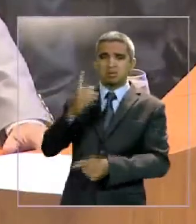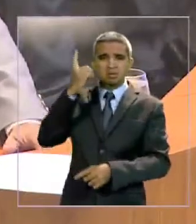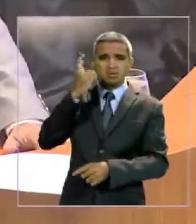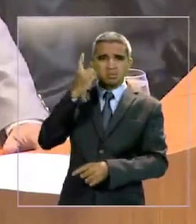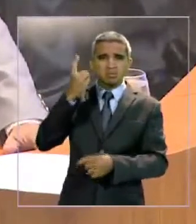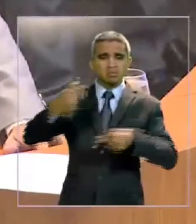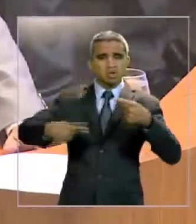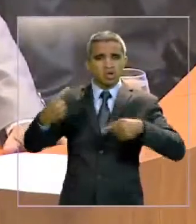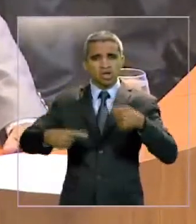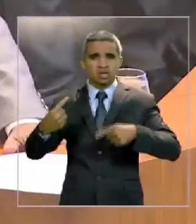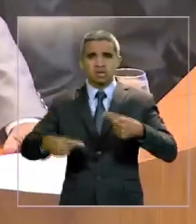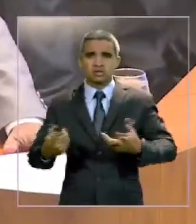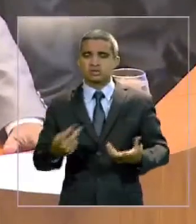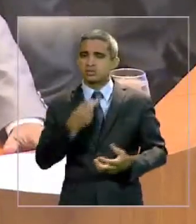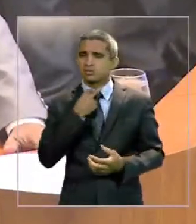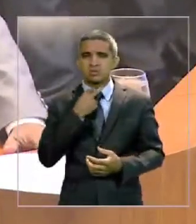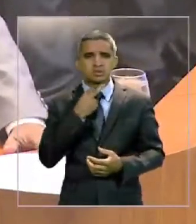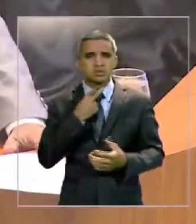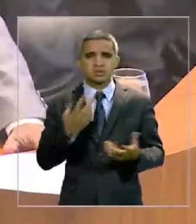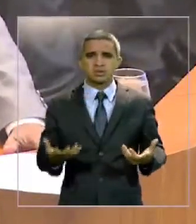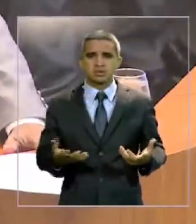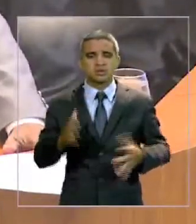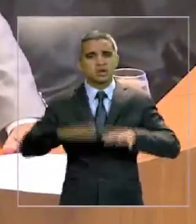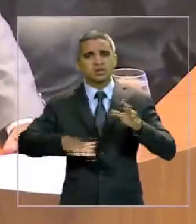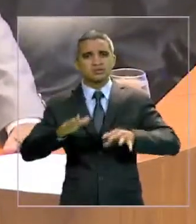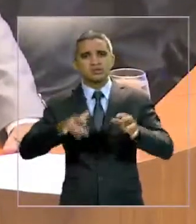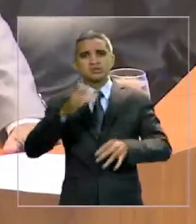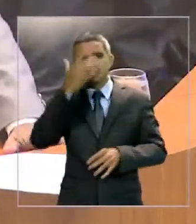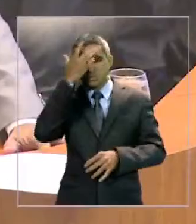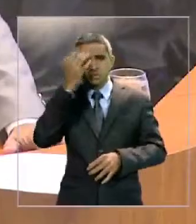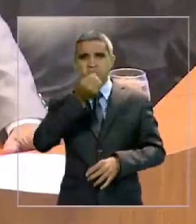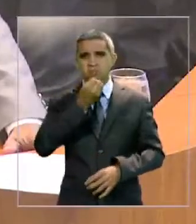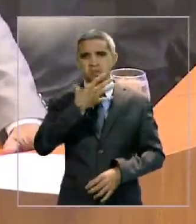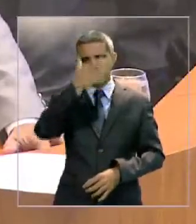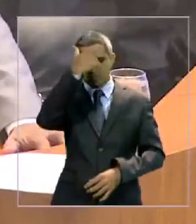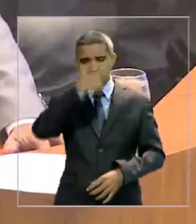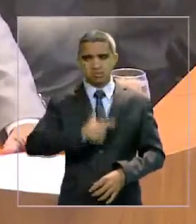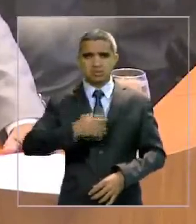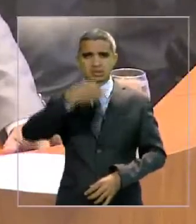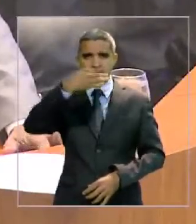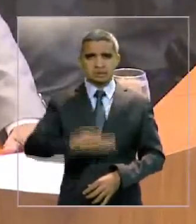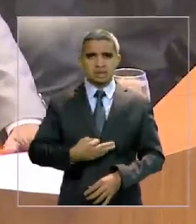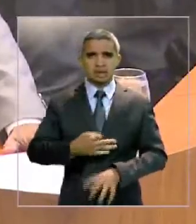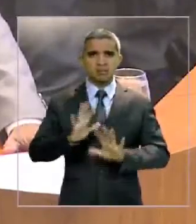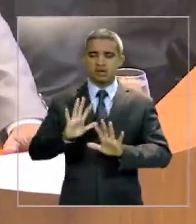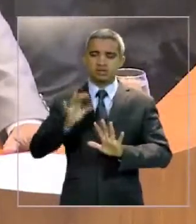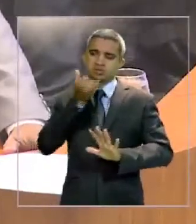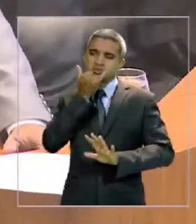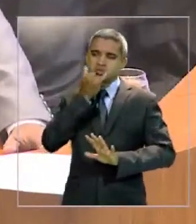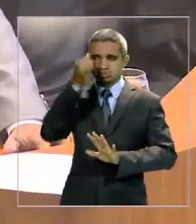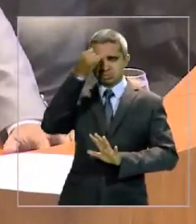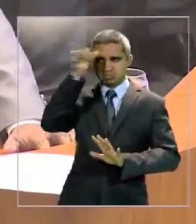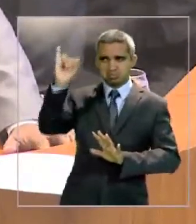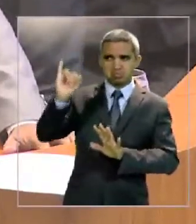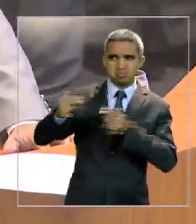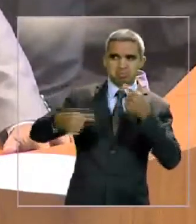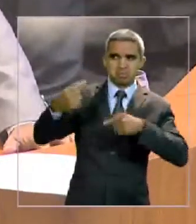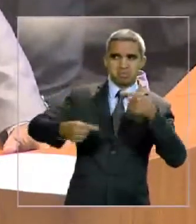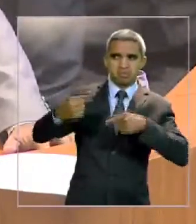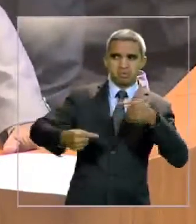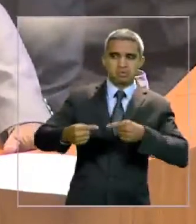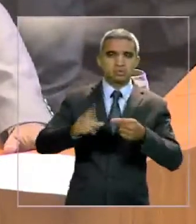claro, nós temos que ter um centro de referência às pessoas com autismo. Criação de uma ala específica, já foi uma solicitação no dia